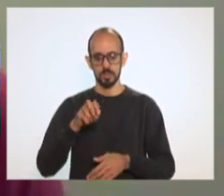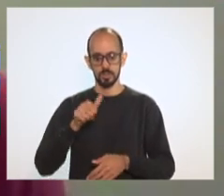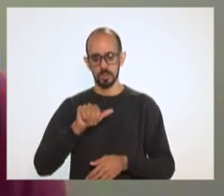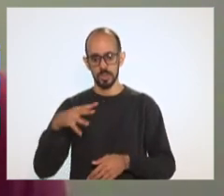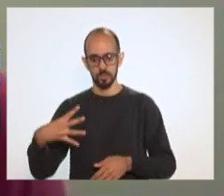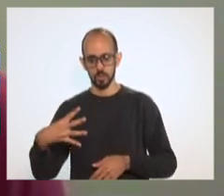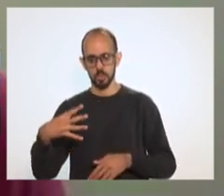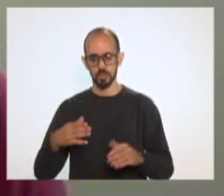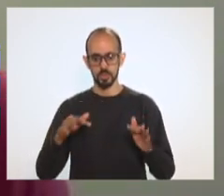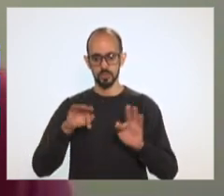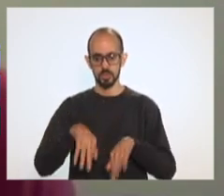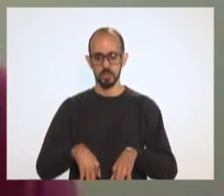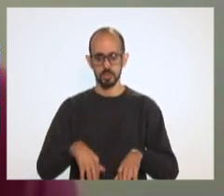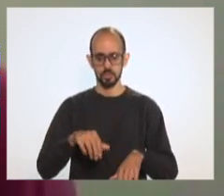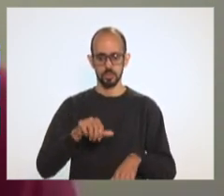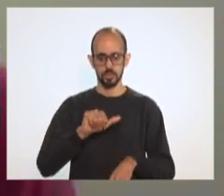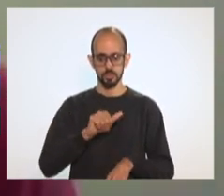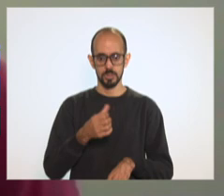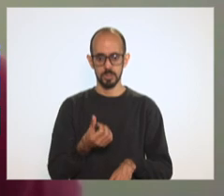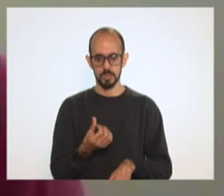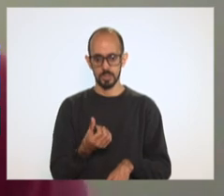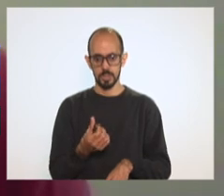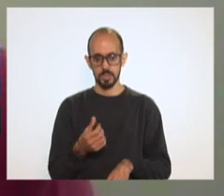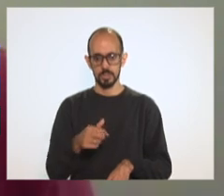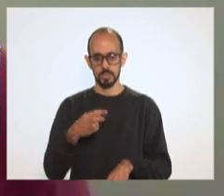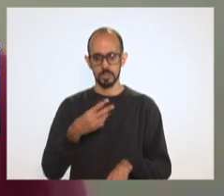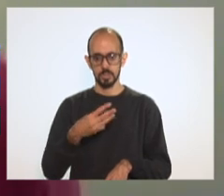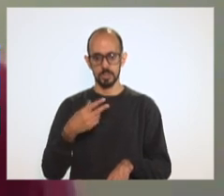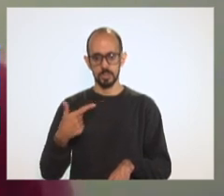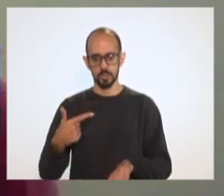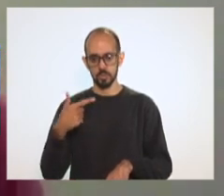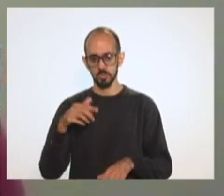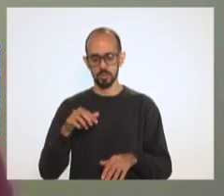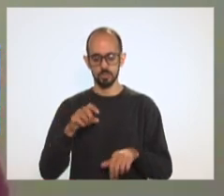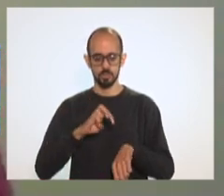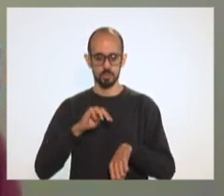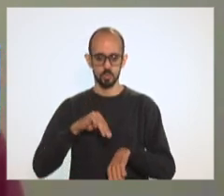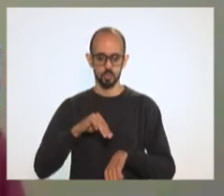encerrou-se às 16 horas e 32 minutos